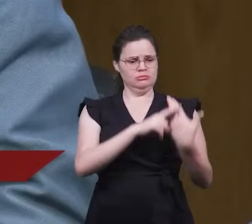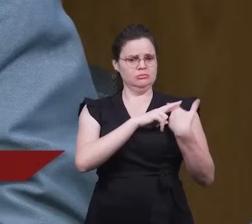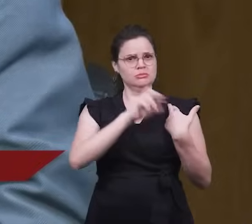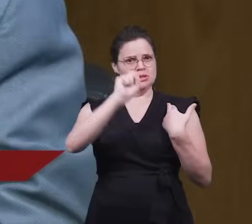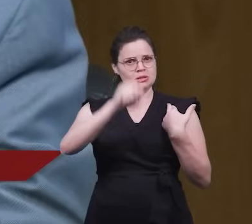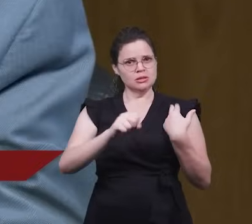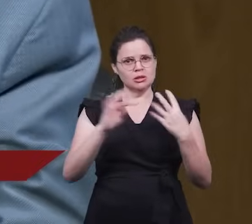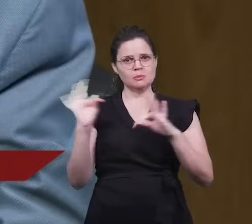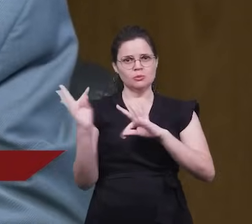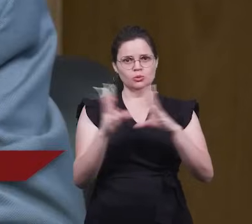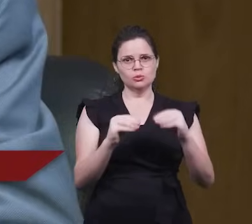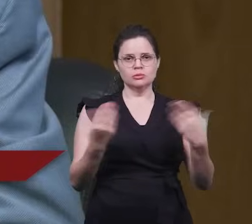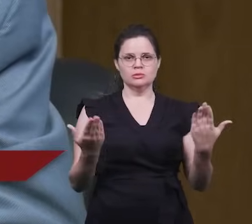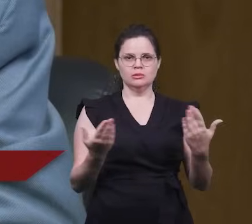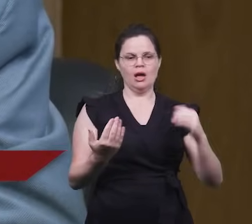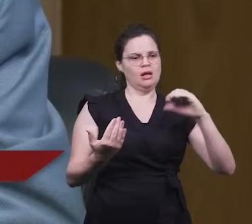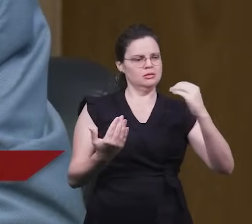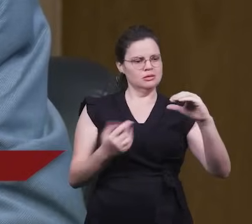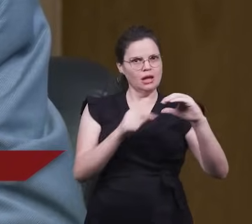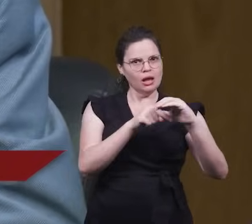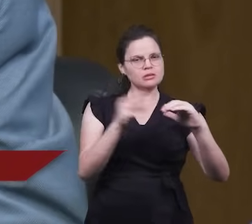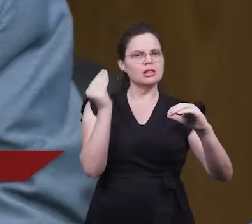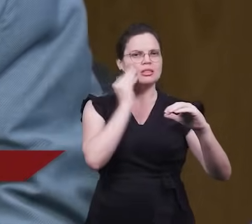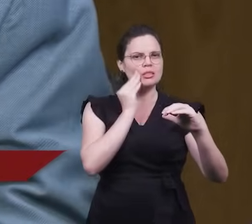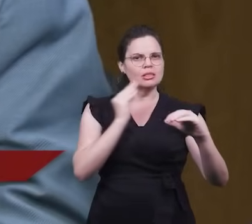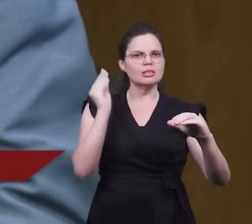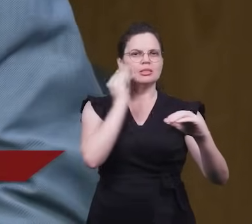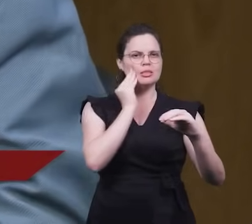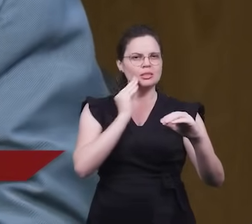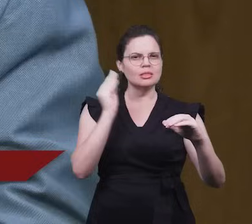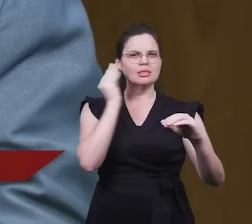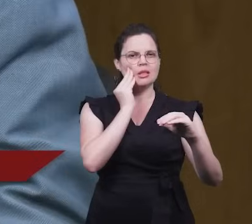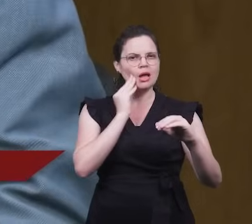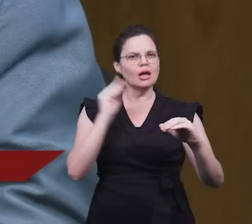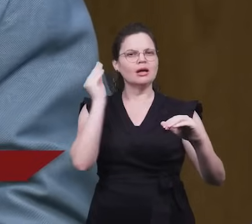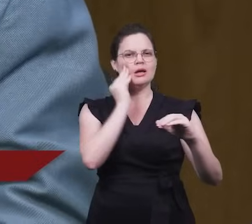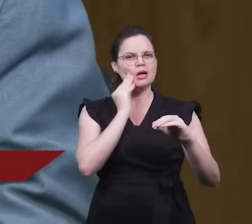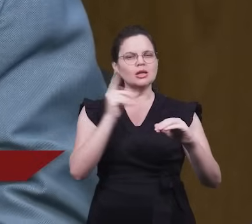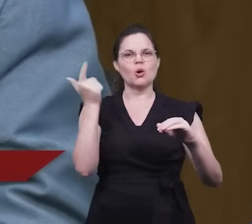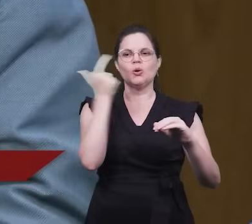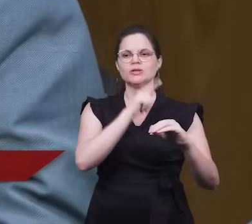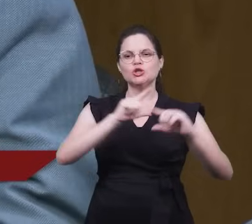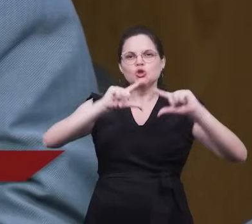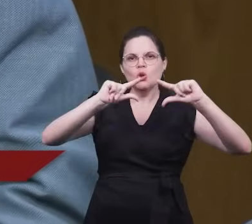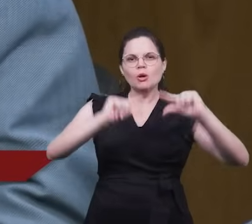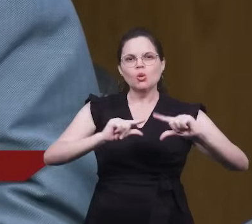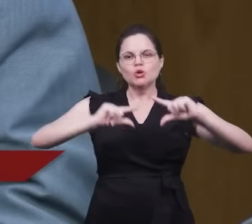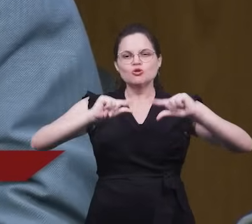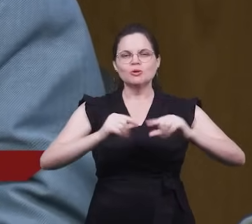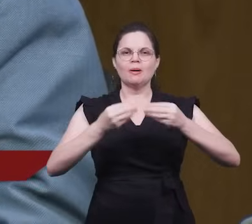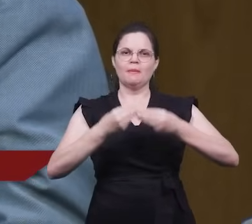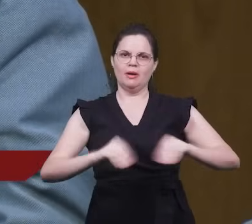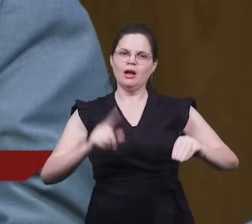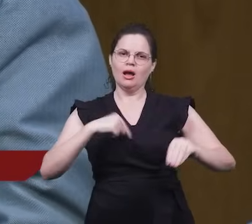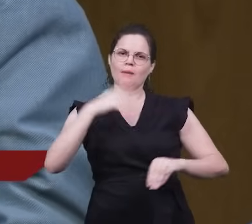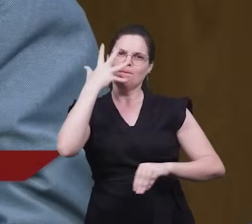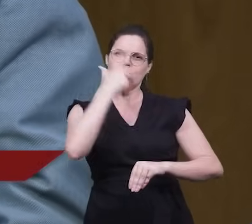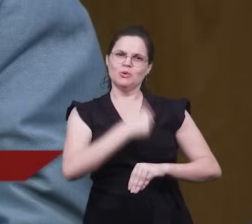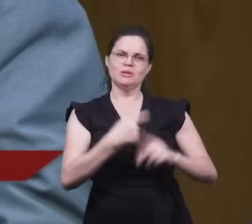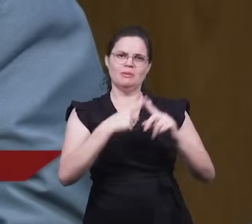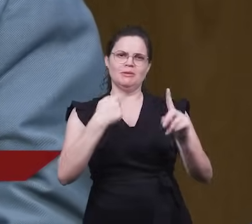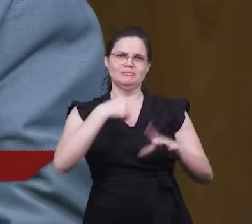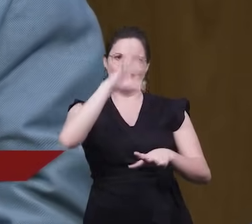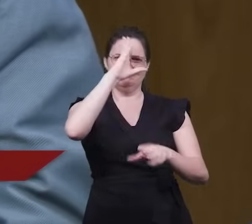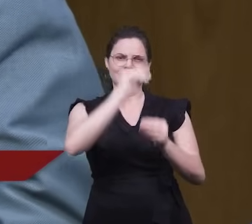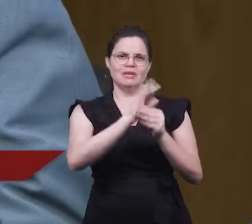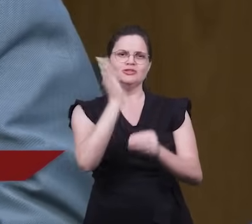acontecendo. A ciência tem lutado, e ela luta, e é bonito o trabalho da ciência, sendo que sabe-se perfeitamente